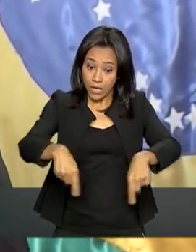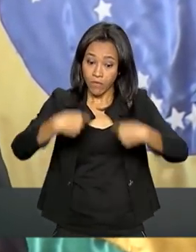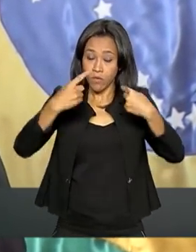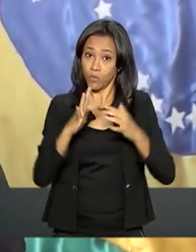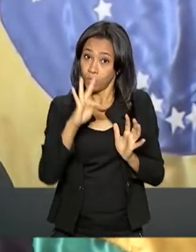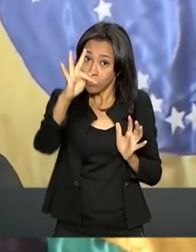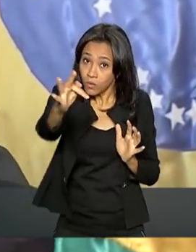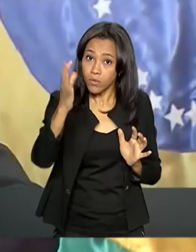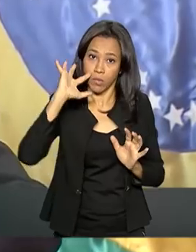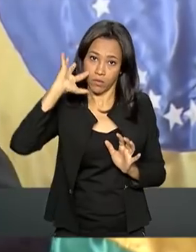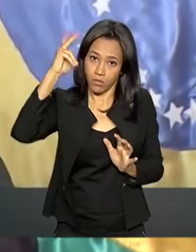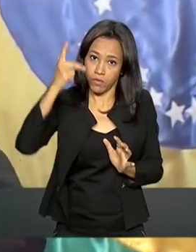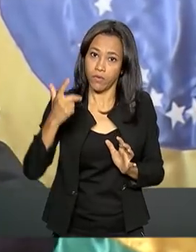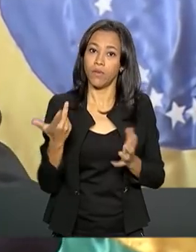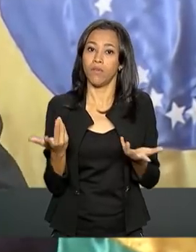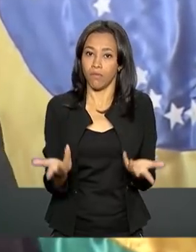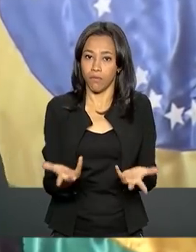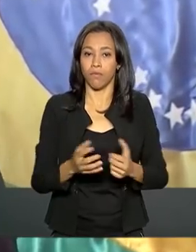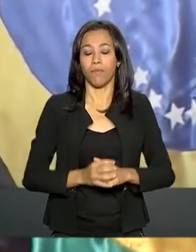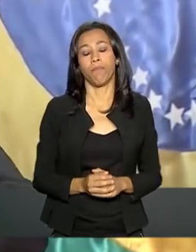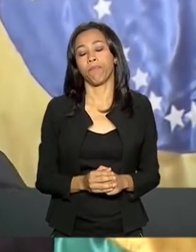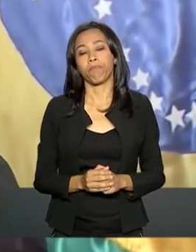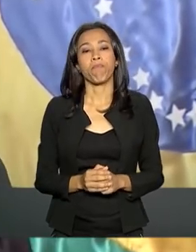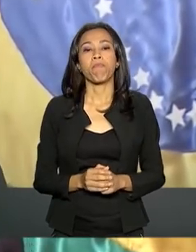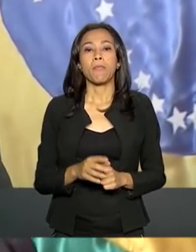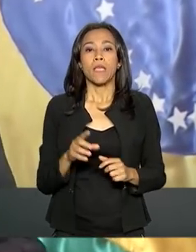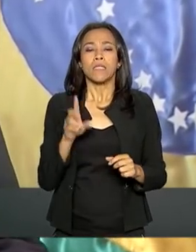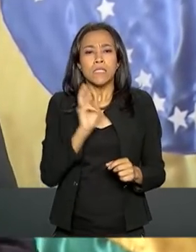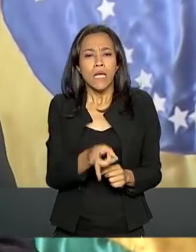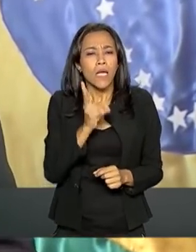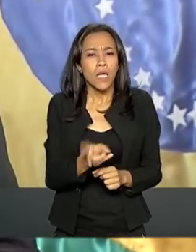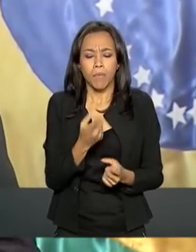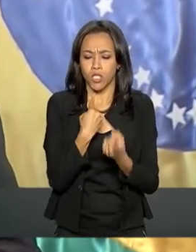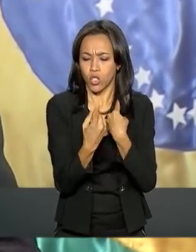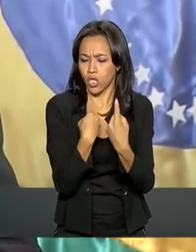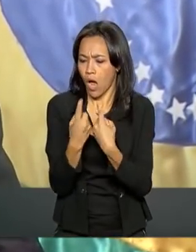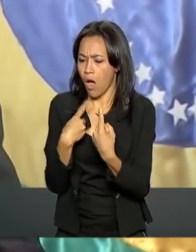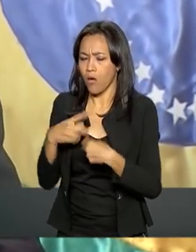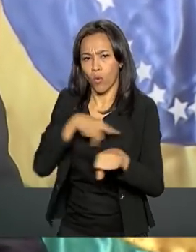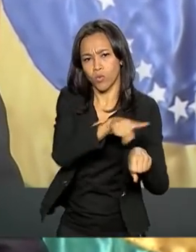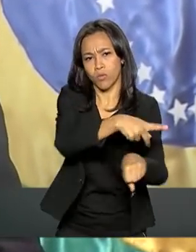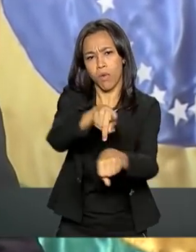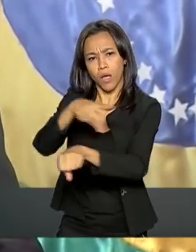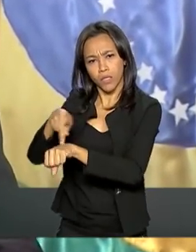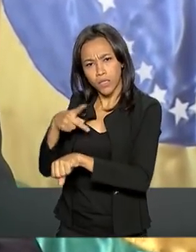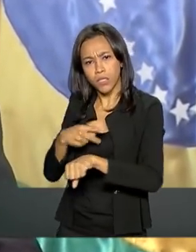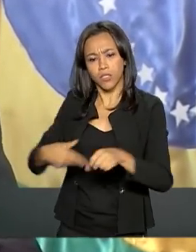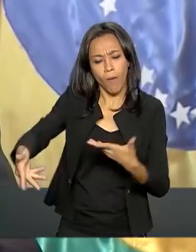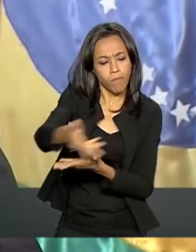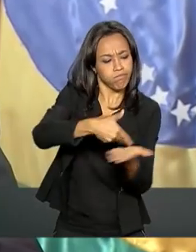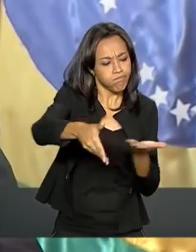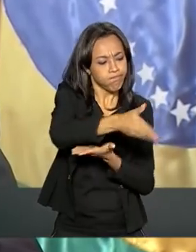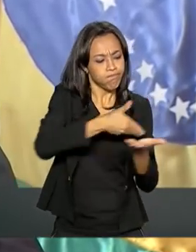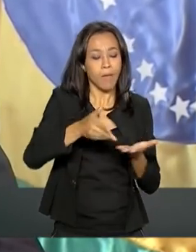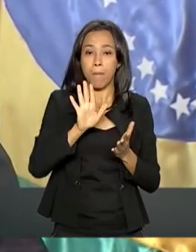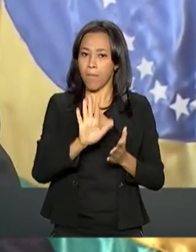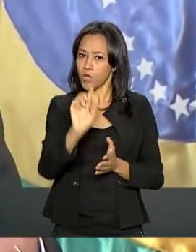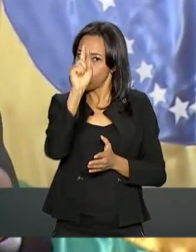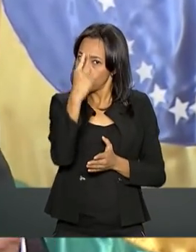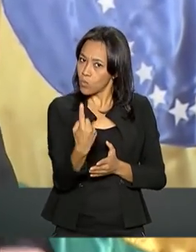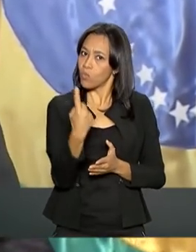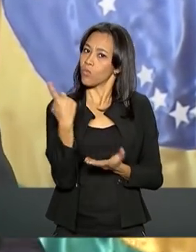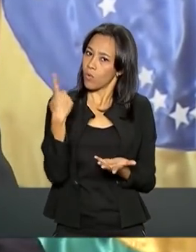futuro. É um espírito de diálogo, de colaboração e de boa vontade, mas com uma condição forte e